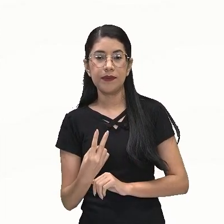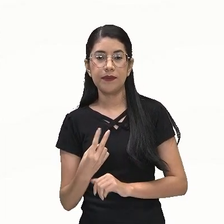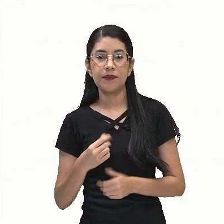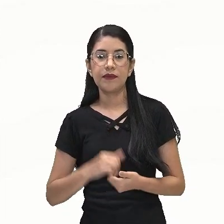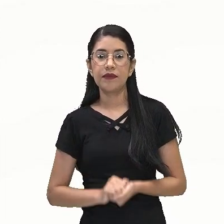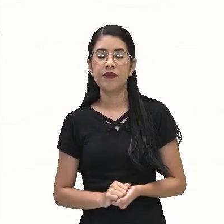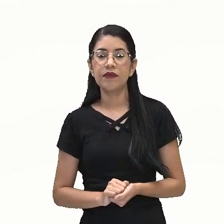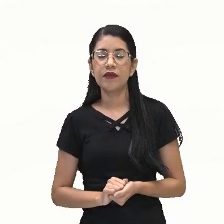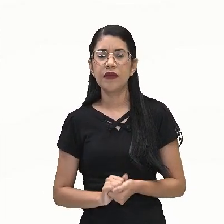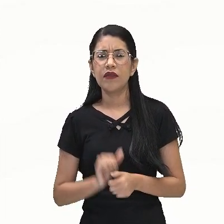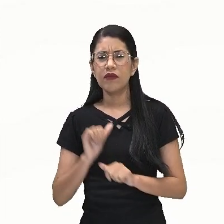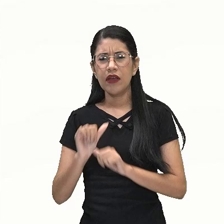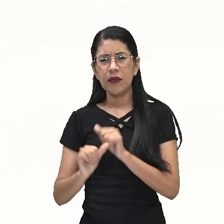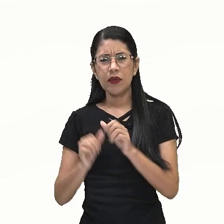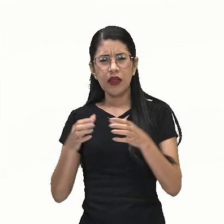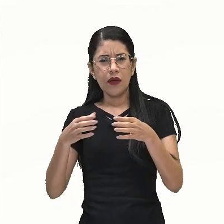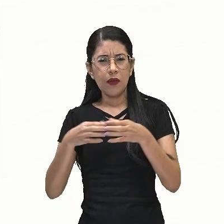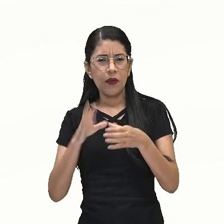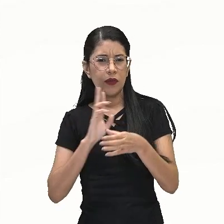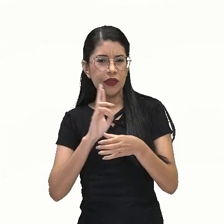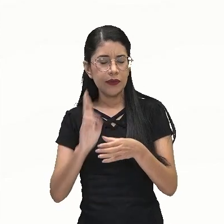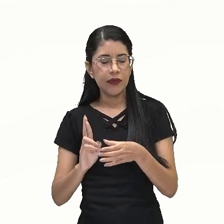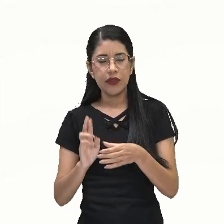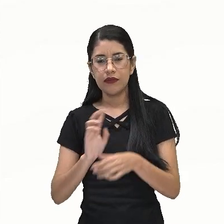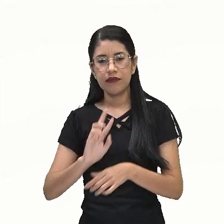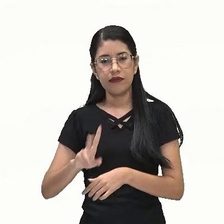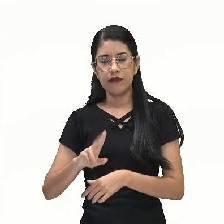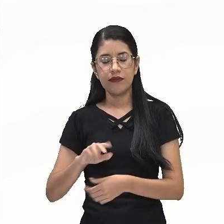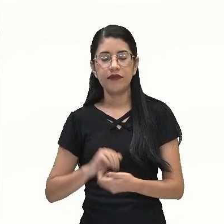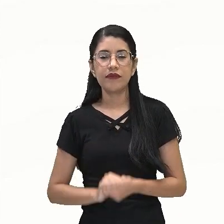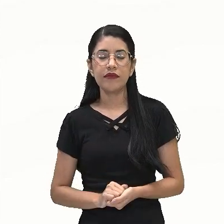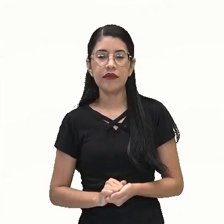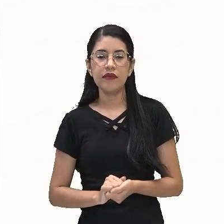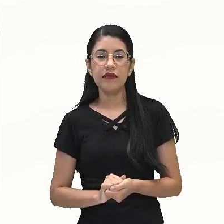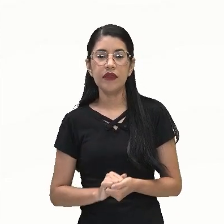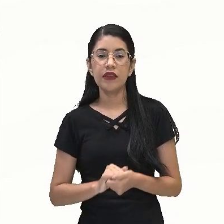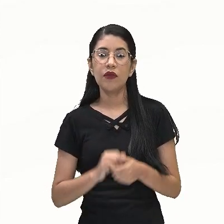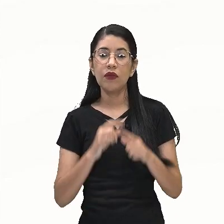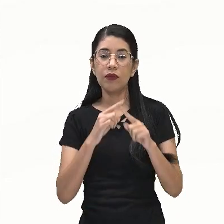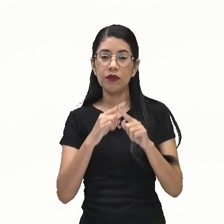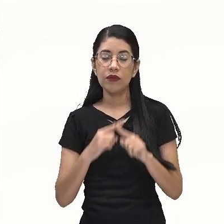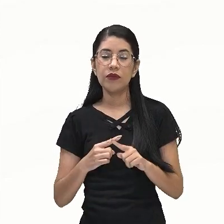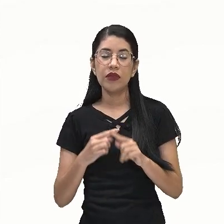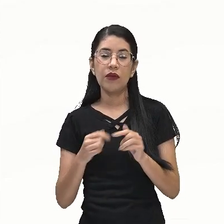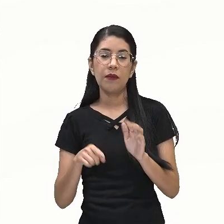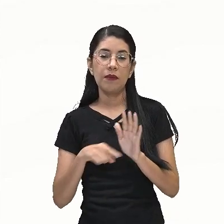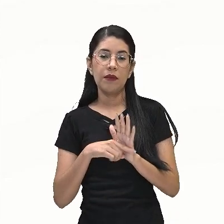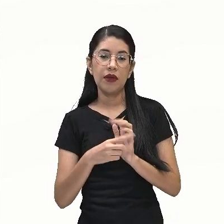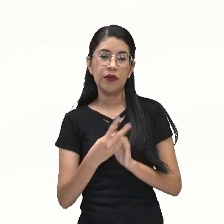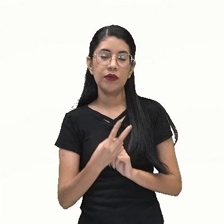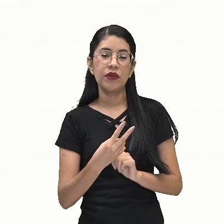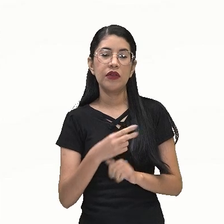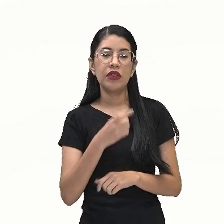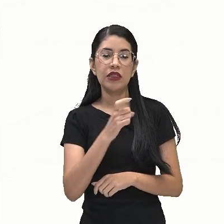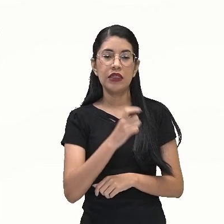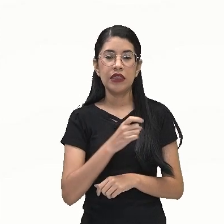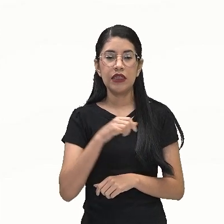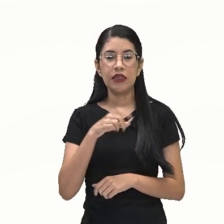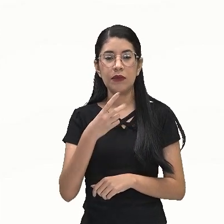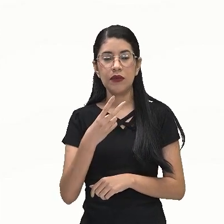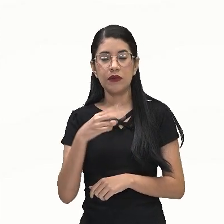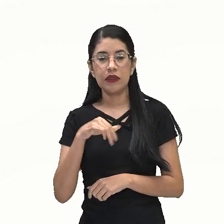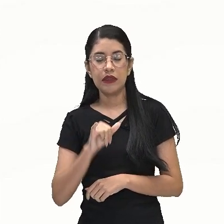Isso vai alterar o meu conjunto de solução? Não. Então, eu pego menos 2 e multiplico por x, pego menos 2 e multiplico por